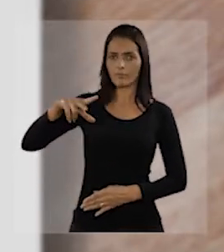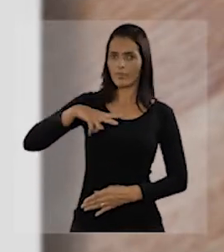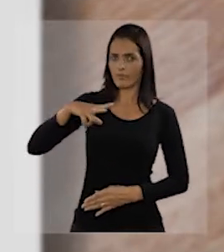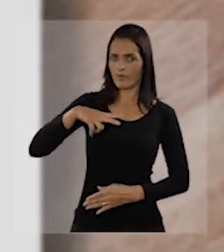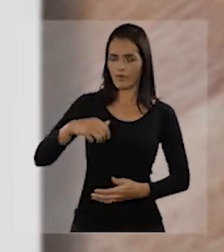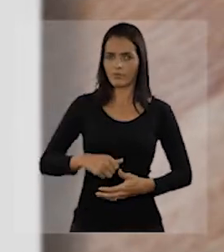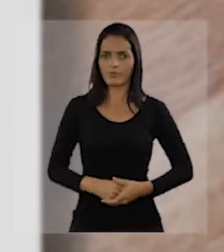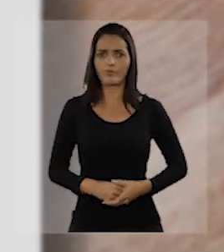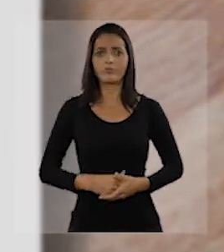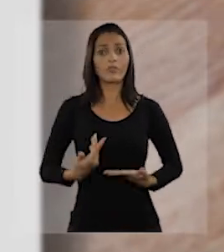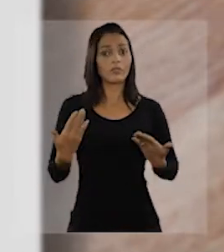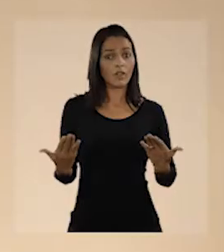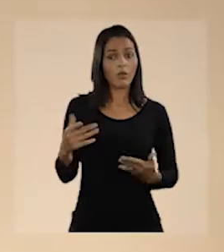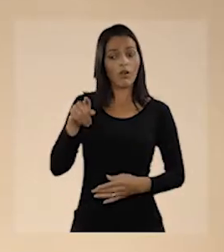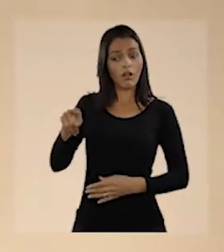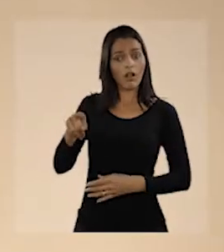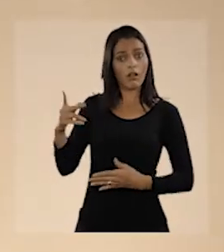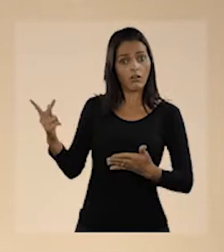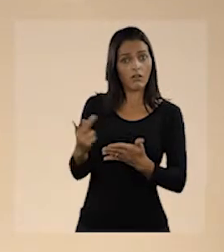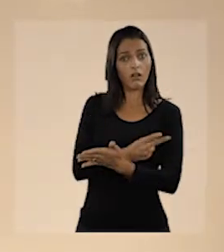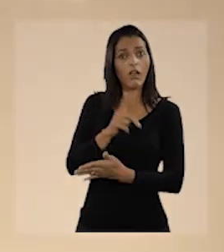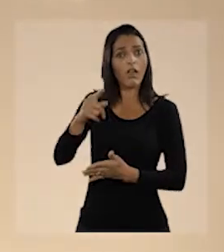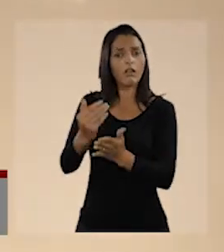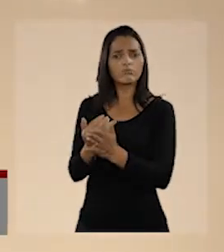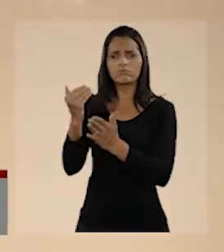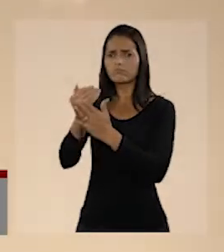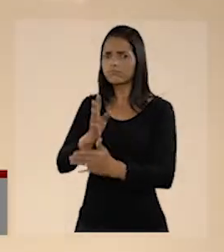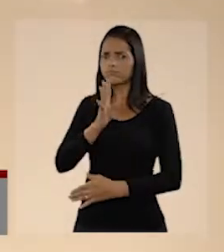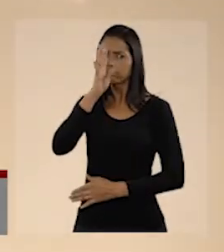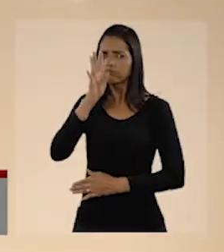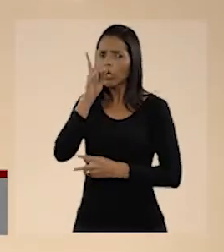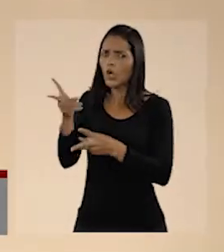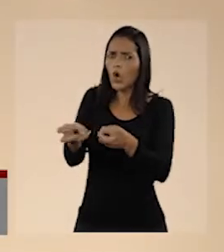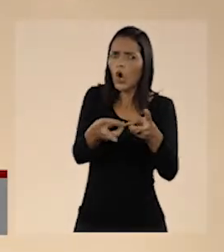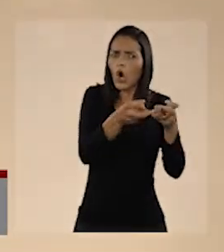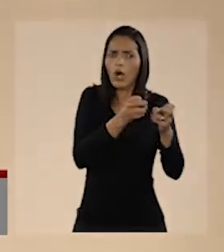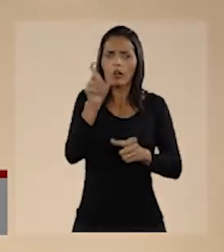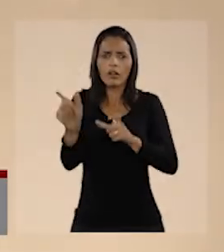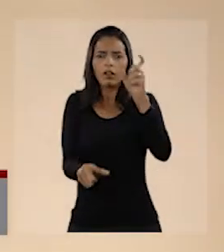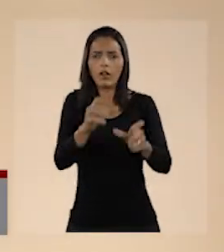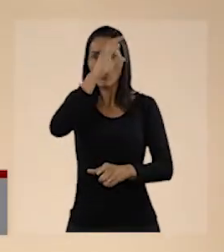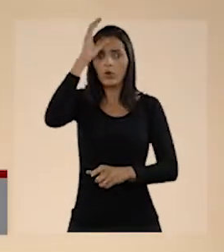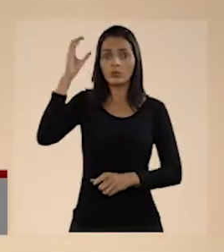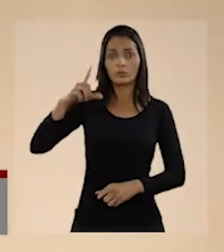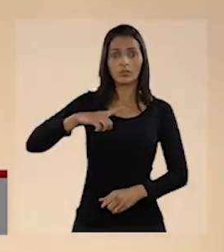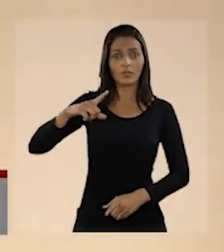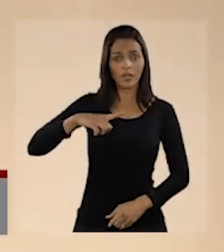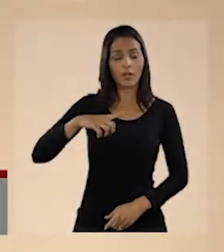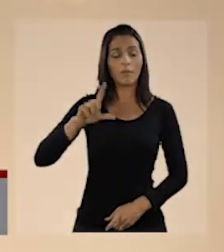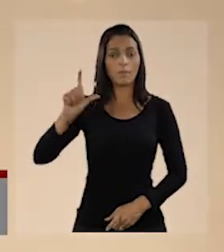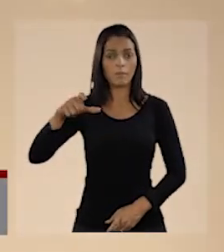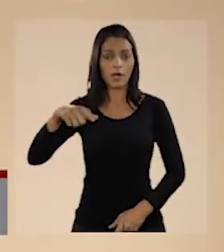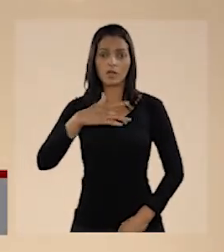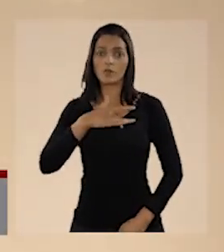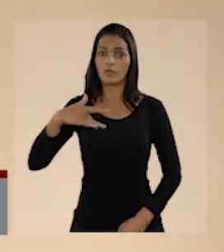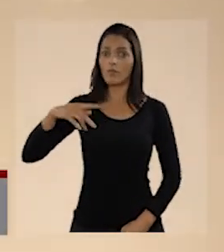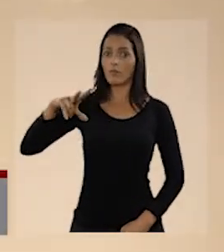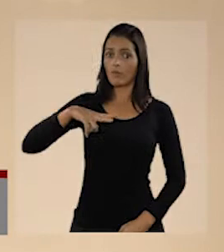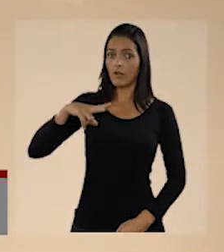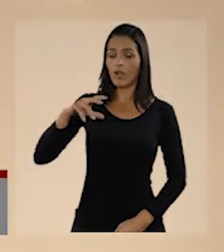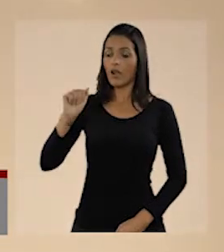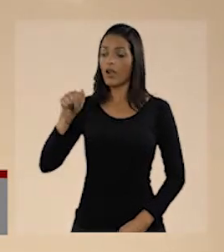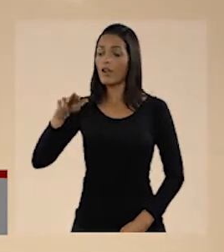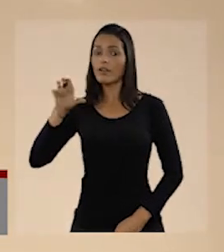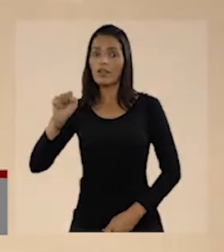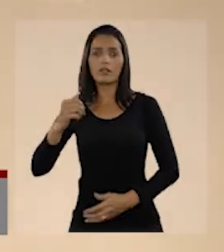de planos de saúde. Entendemos que aí há, sem dúvida nenhuma, uma oneração excessiva a todos os consumidores